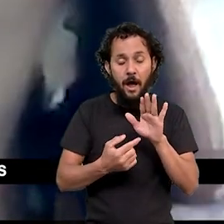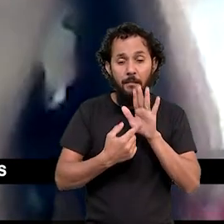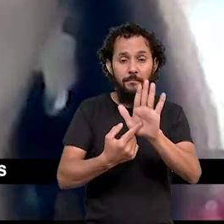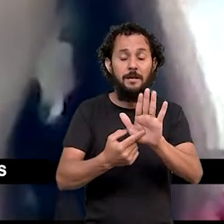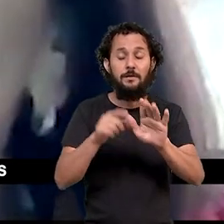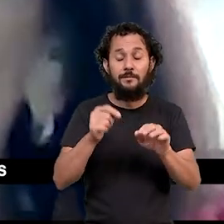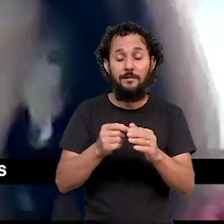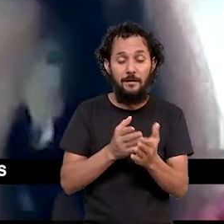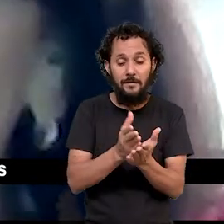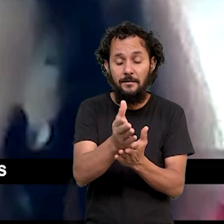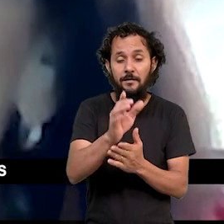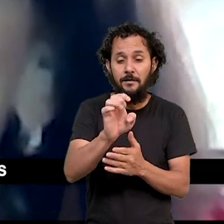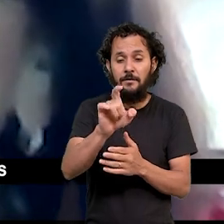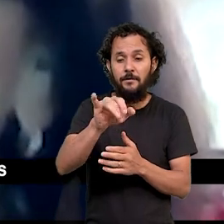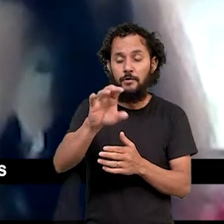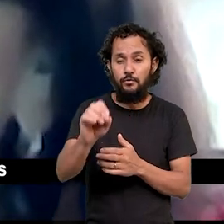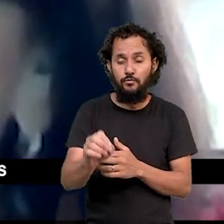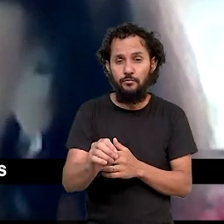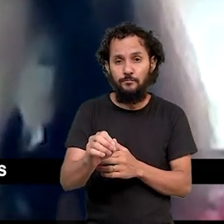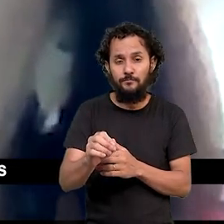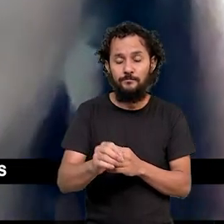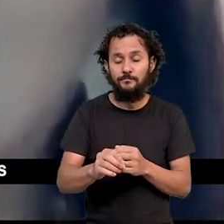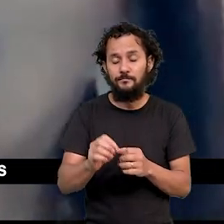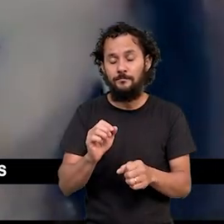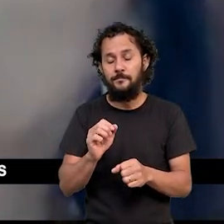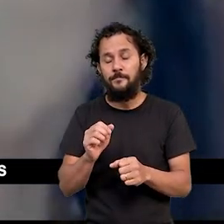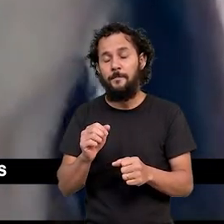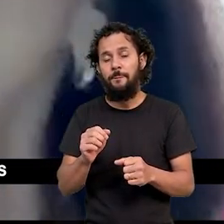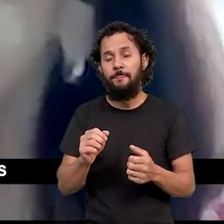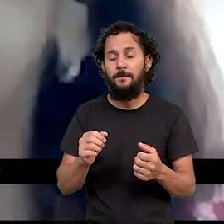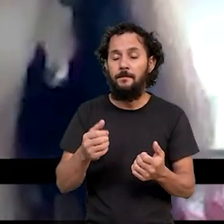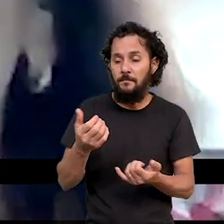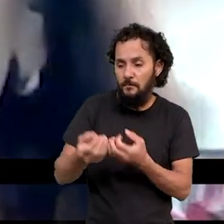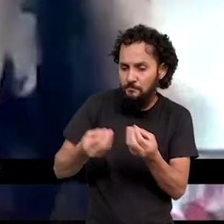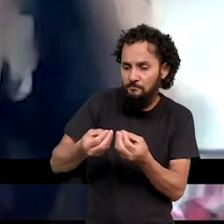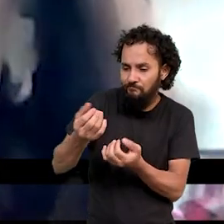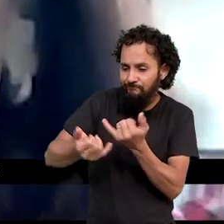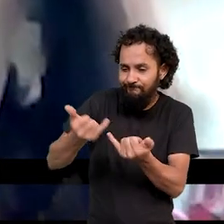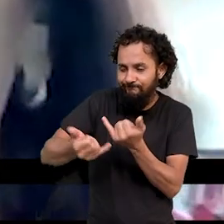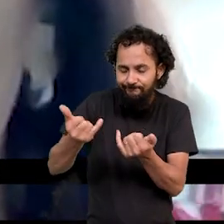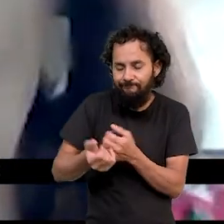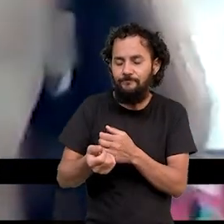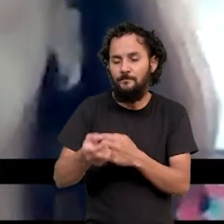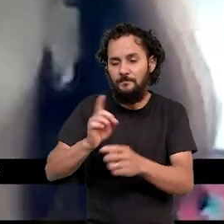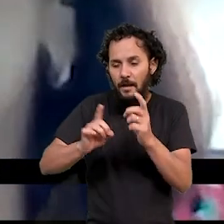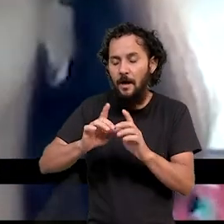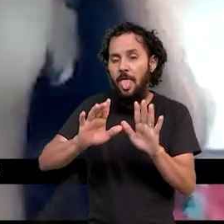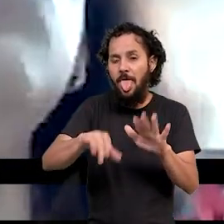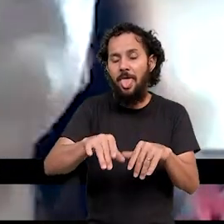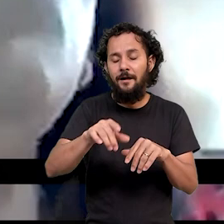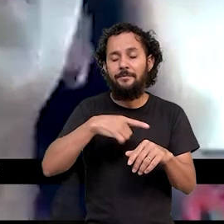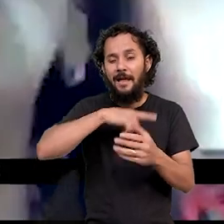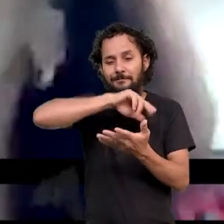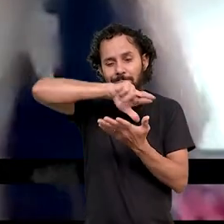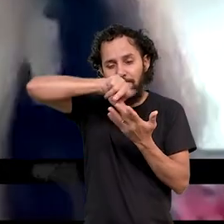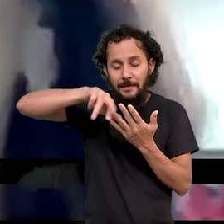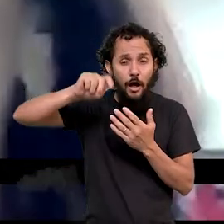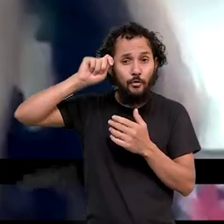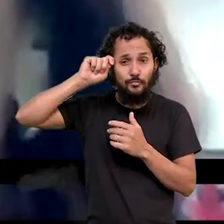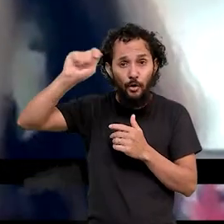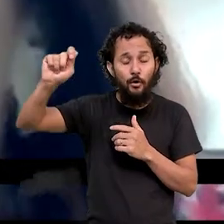apresentando como eixo articulador as interações e as brincadeiras, nós temos